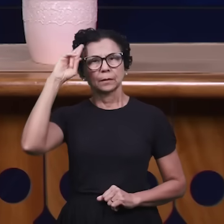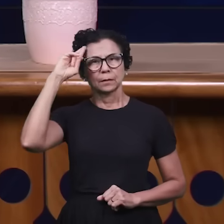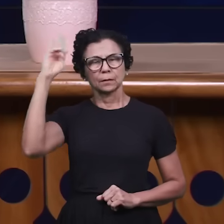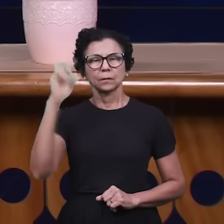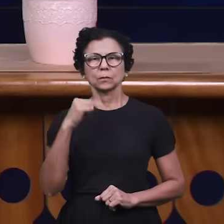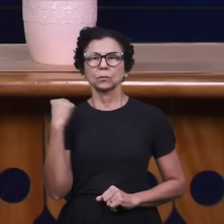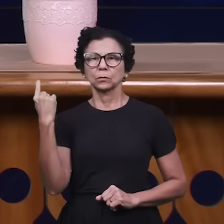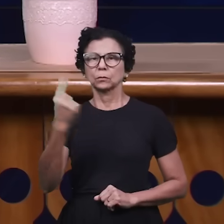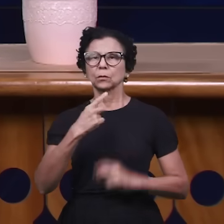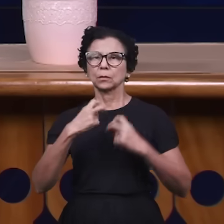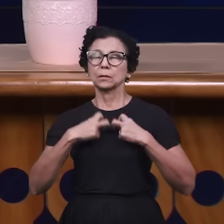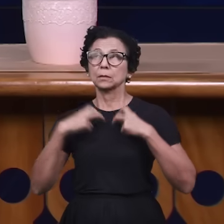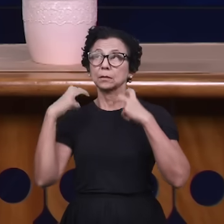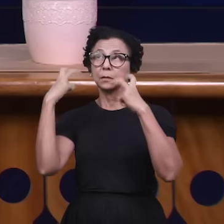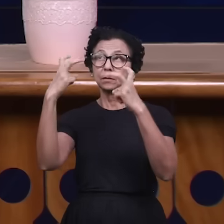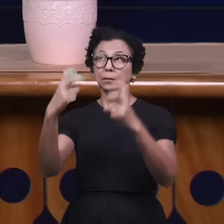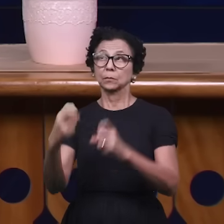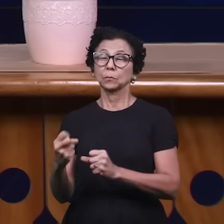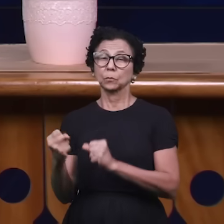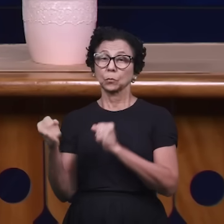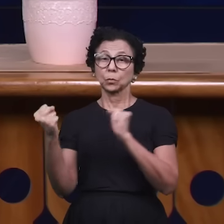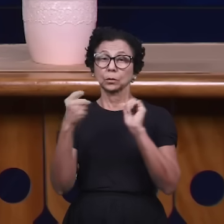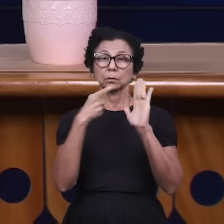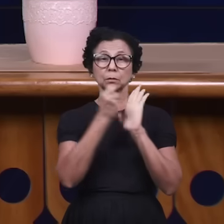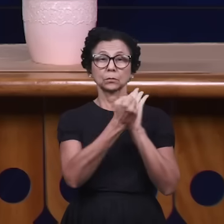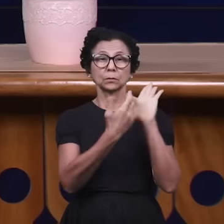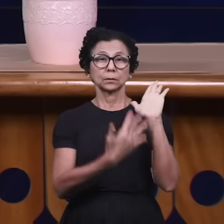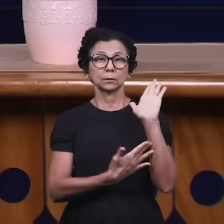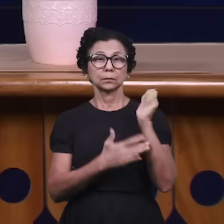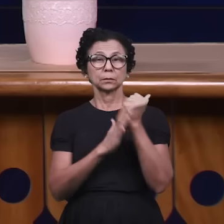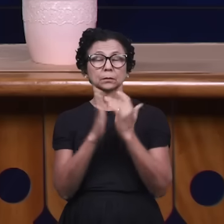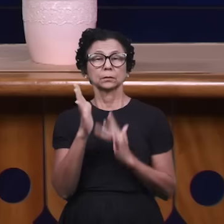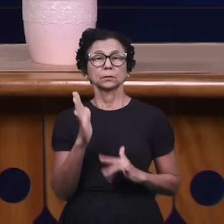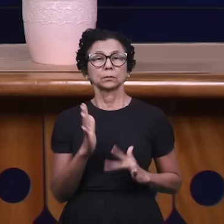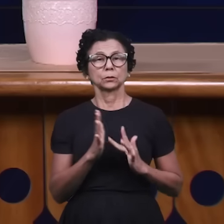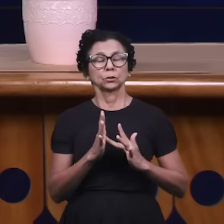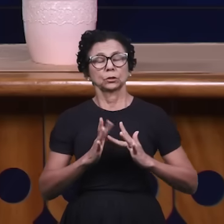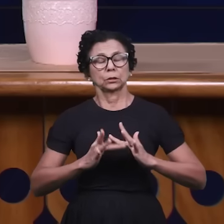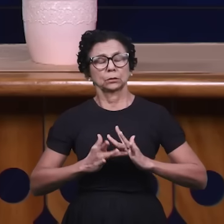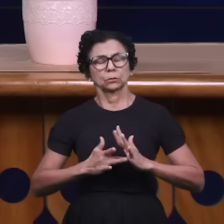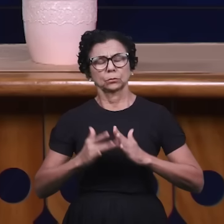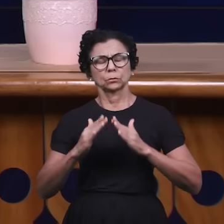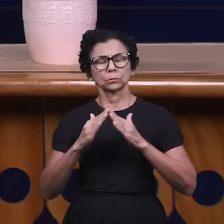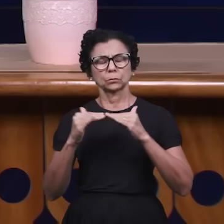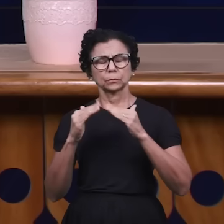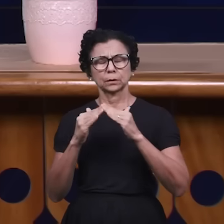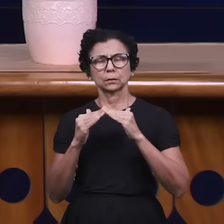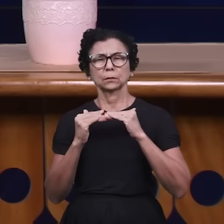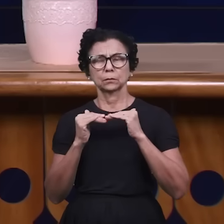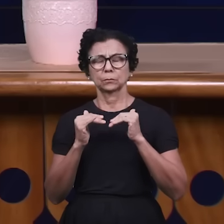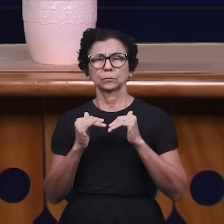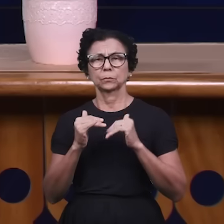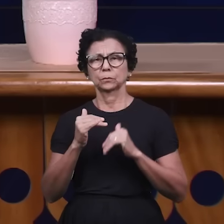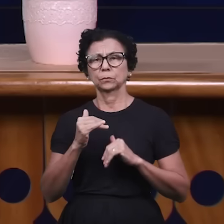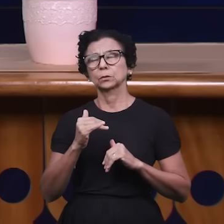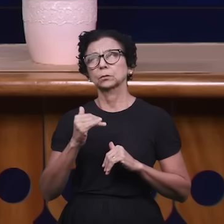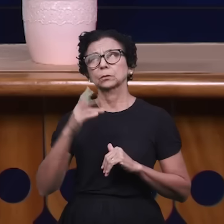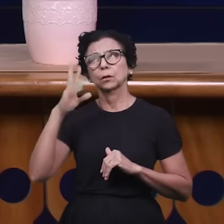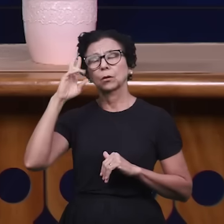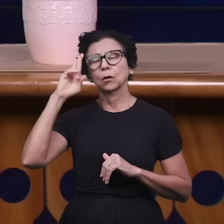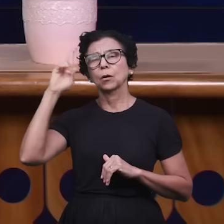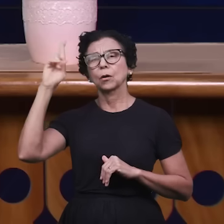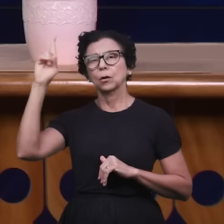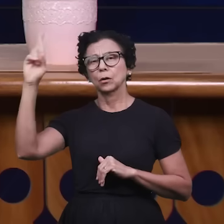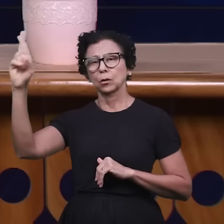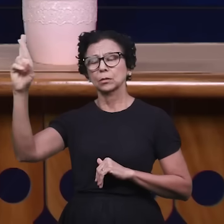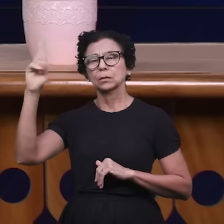Senhor, nós clamamos a Ti pelo poder que há no sangue de Jesus. Quando suplicamos o